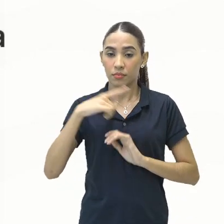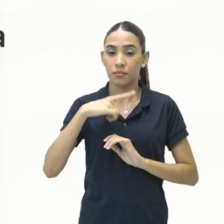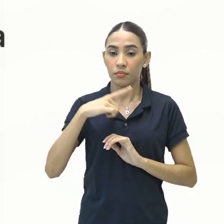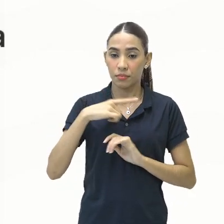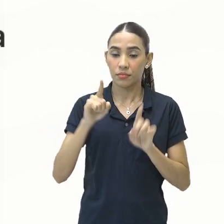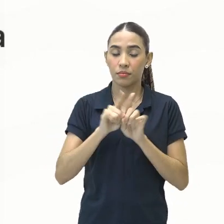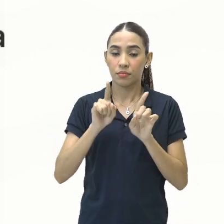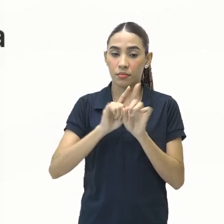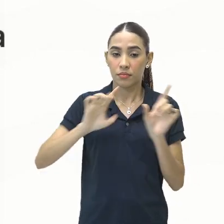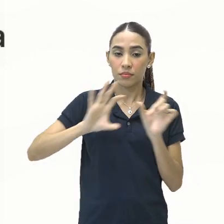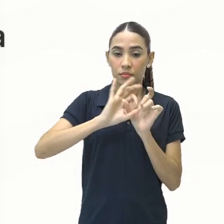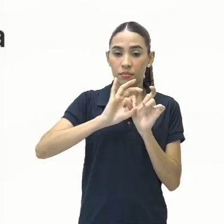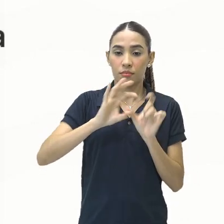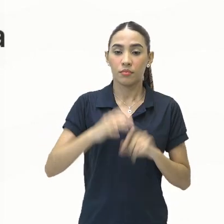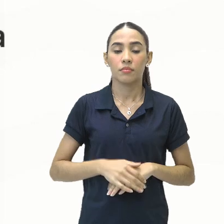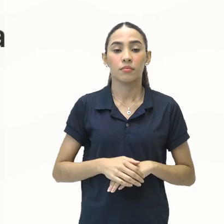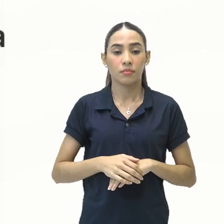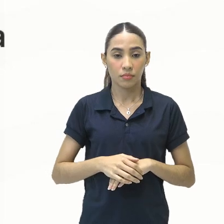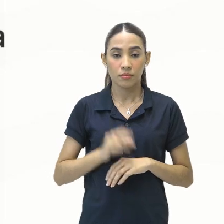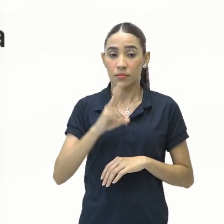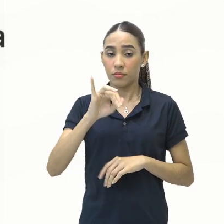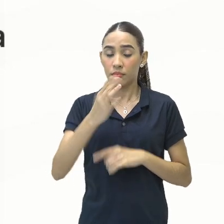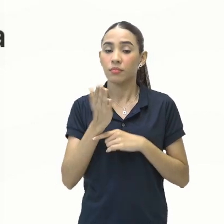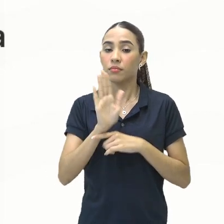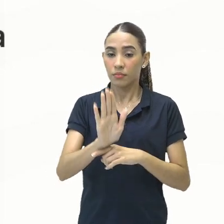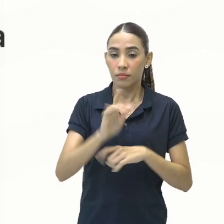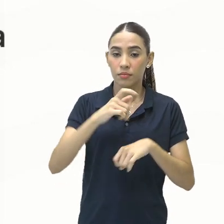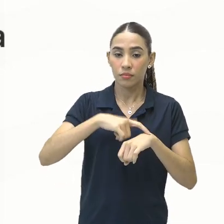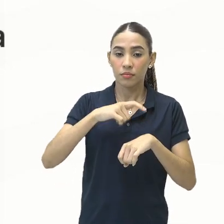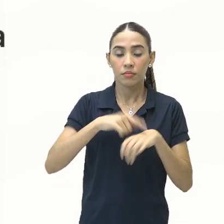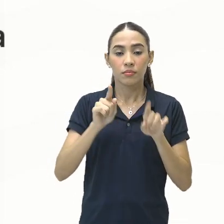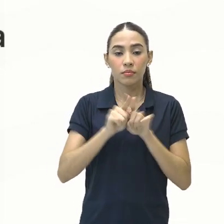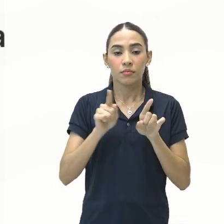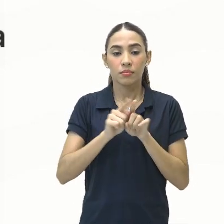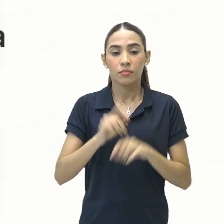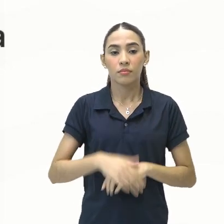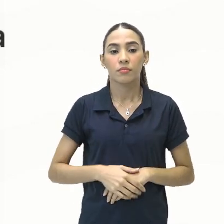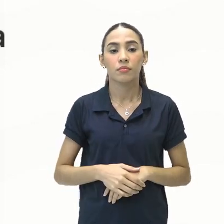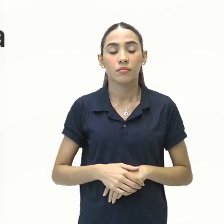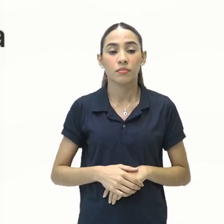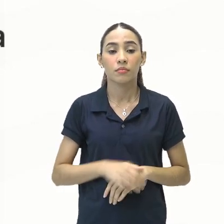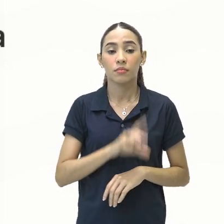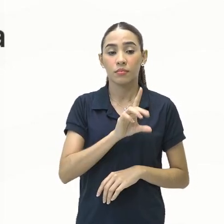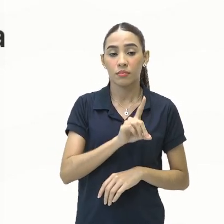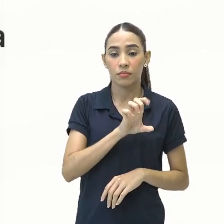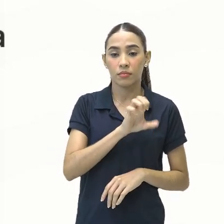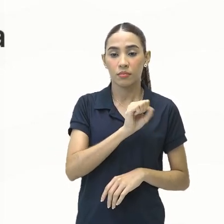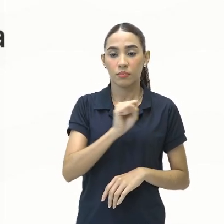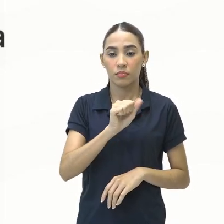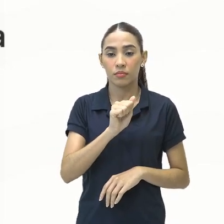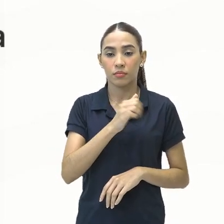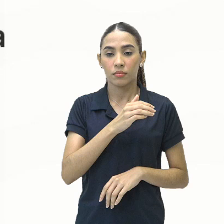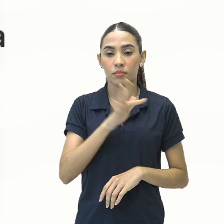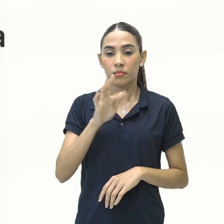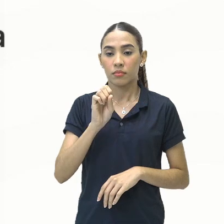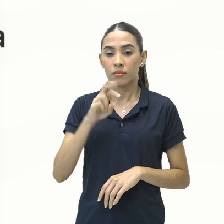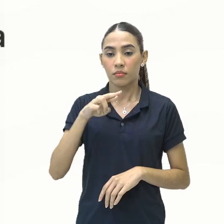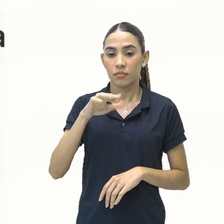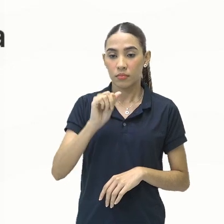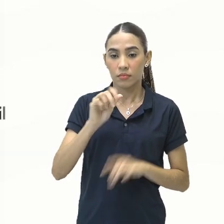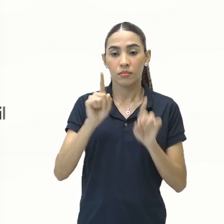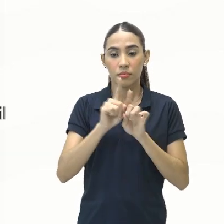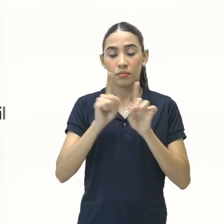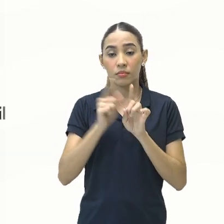um conectivo que vai ajudar a gente. E dessa forma, também é outro